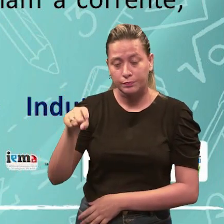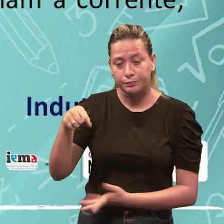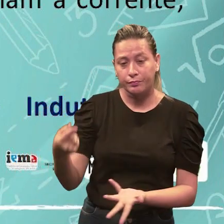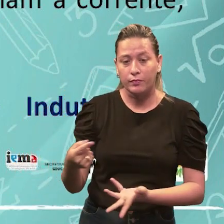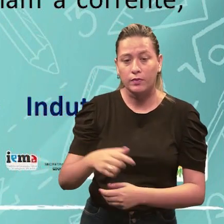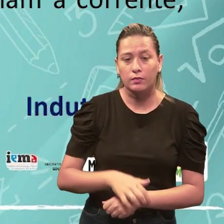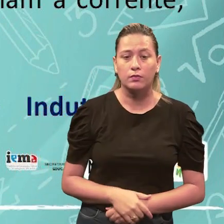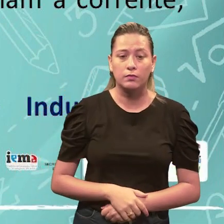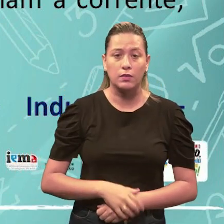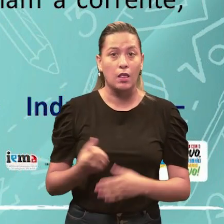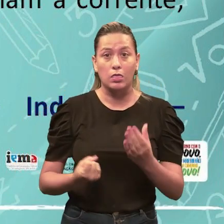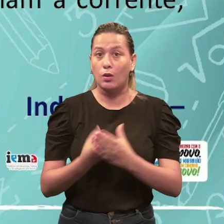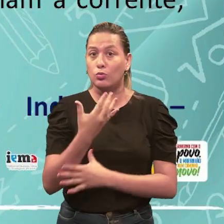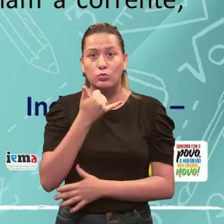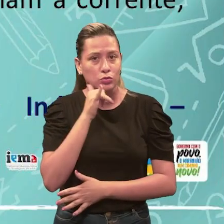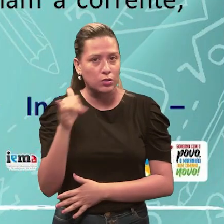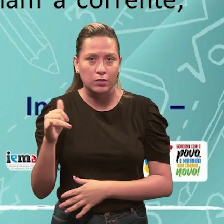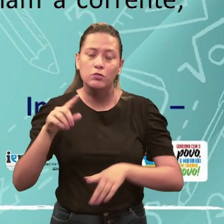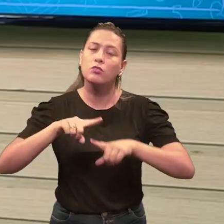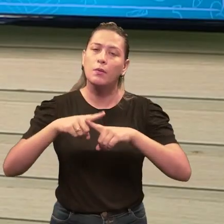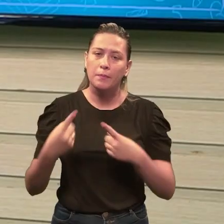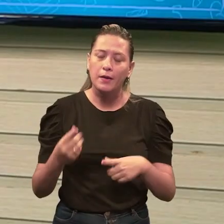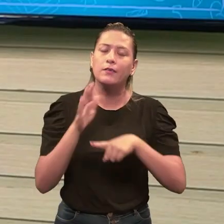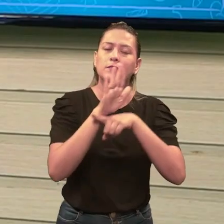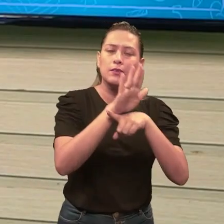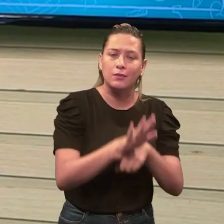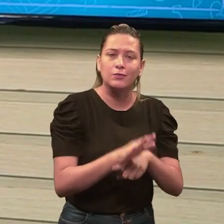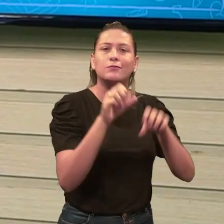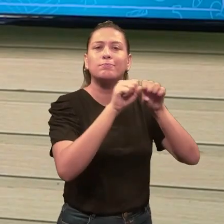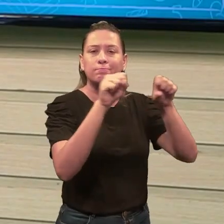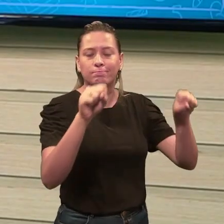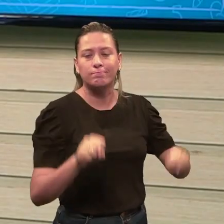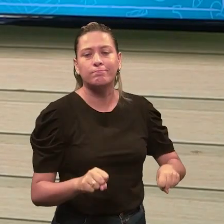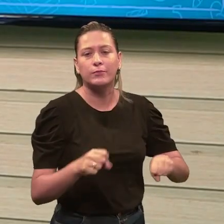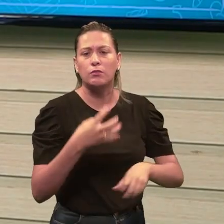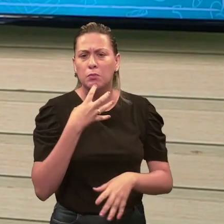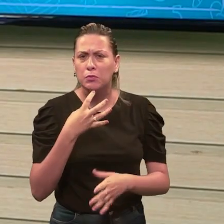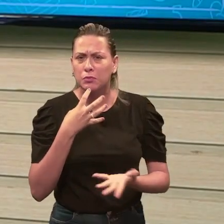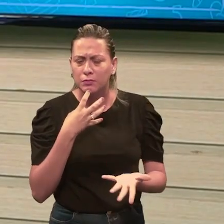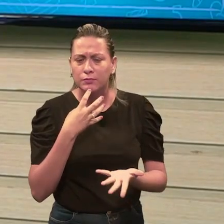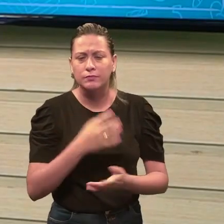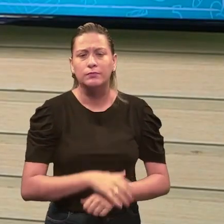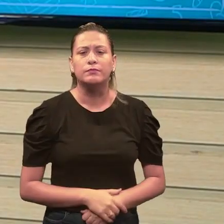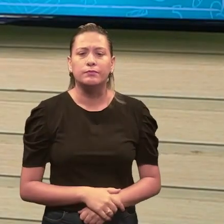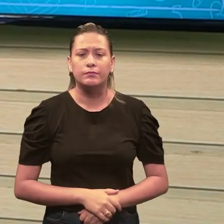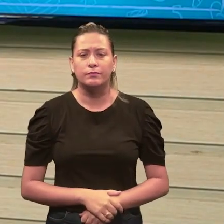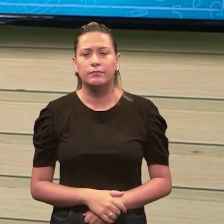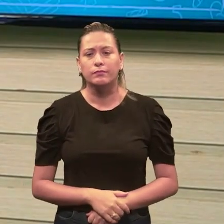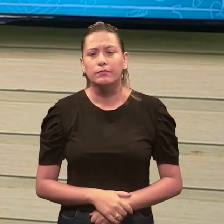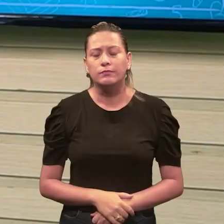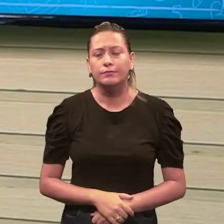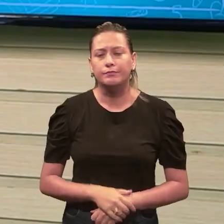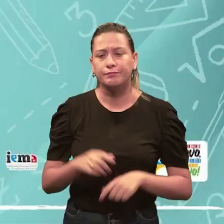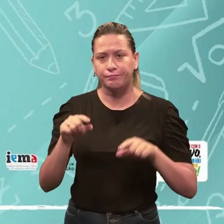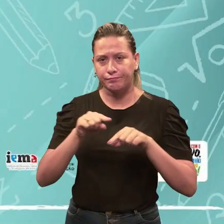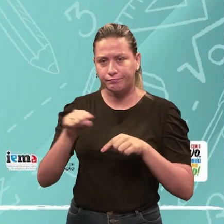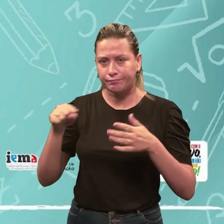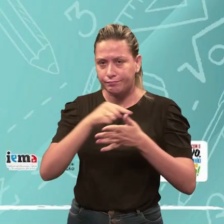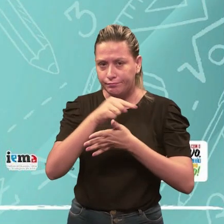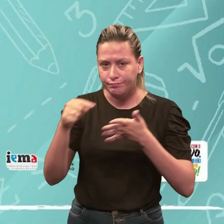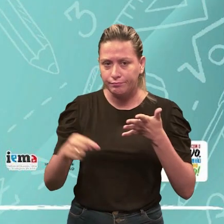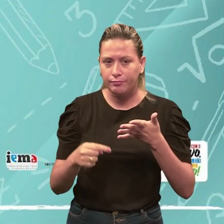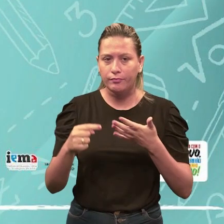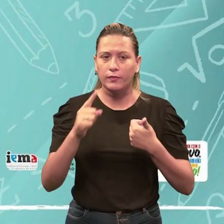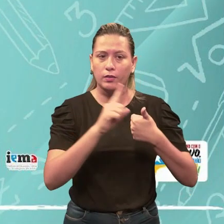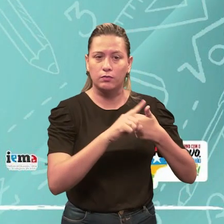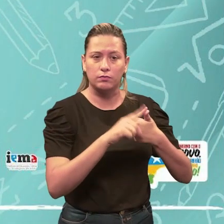eles contribuem com o sistema, certo? Então vamos conhecer cada um deles, daqueles, né, que a gente viu, resistor, potenciômetro. Então o